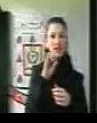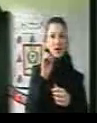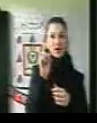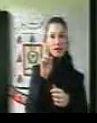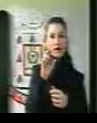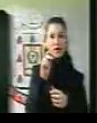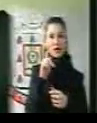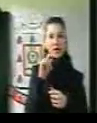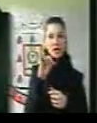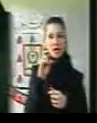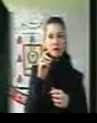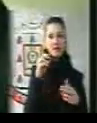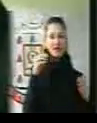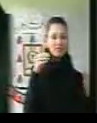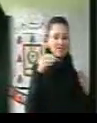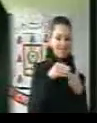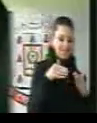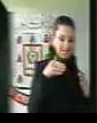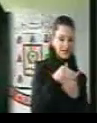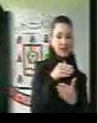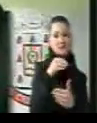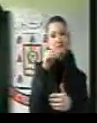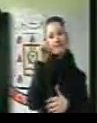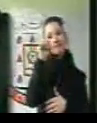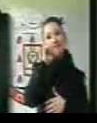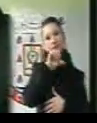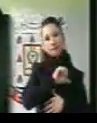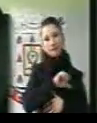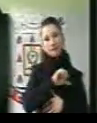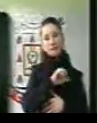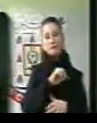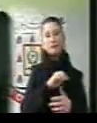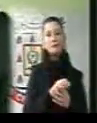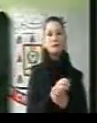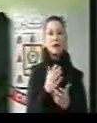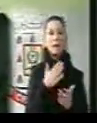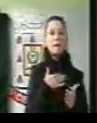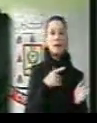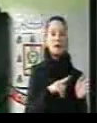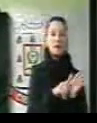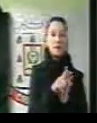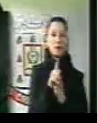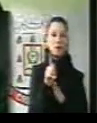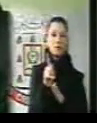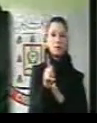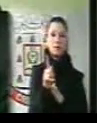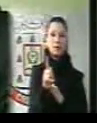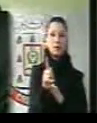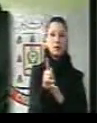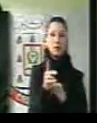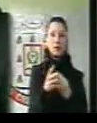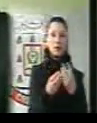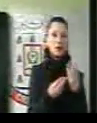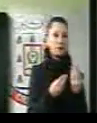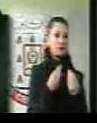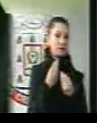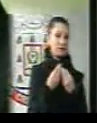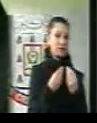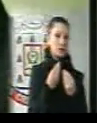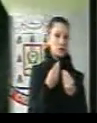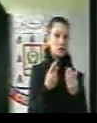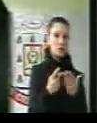muito negativamente nesse sentido. A minha pergunta ela se dá no direcionamento de que